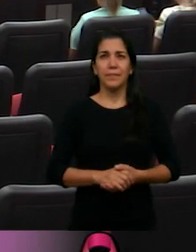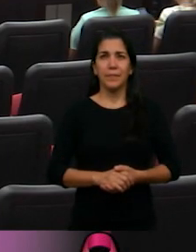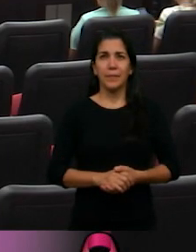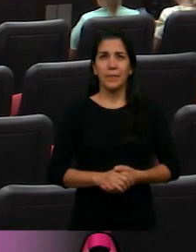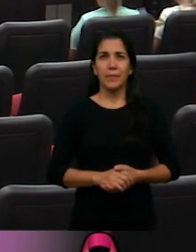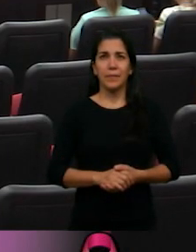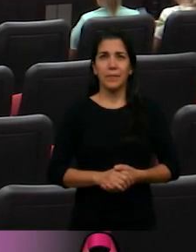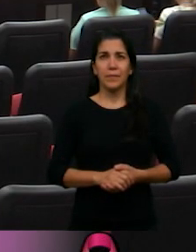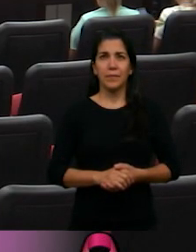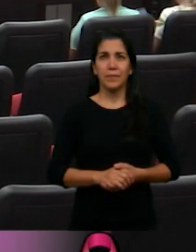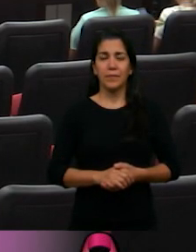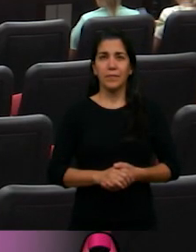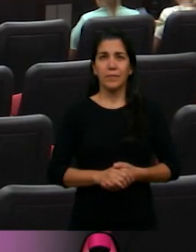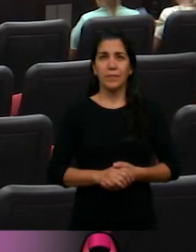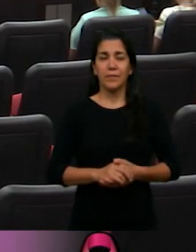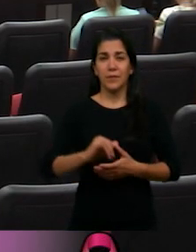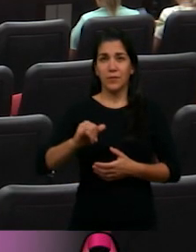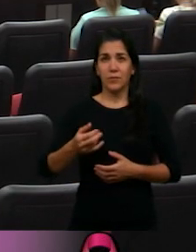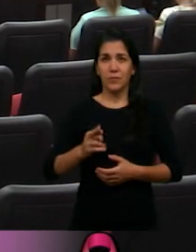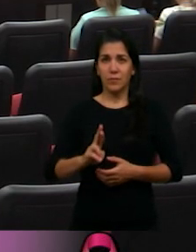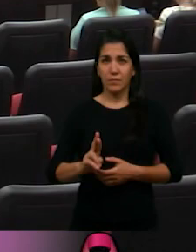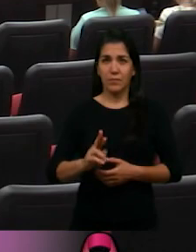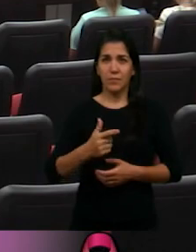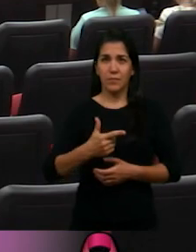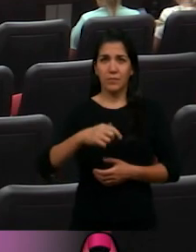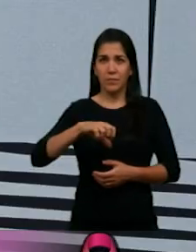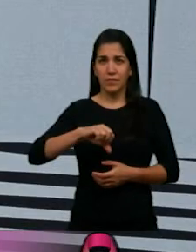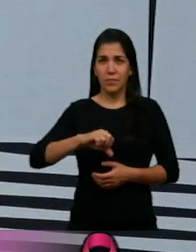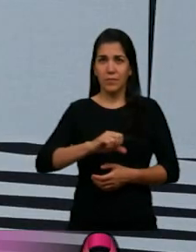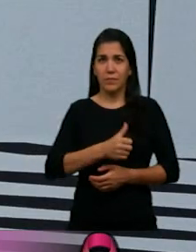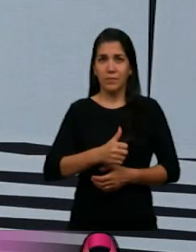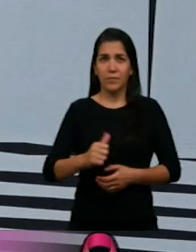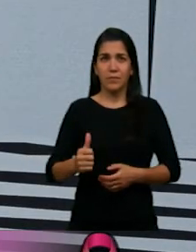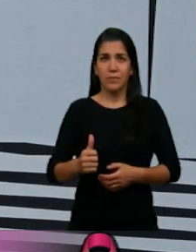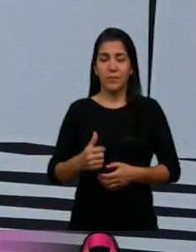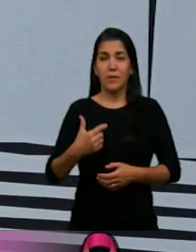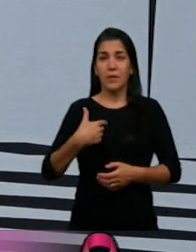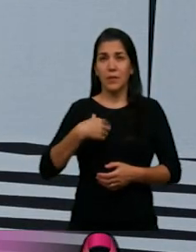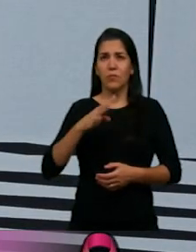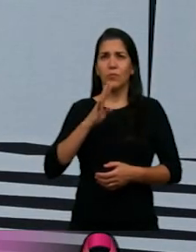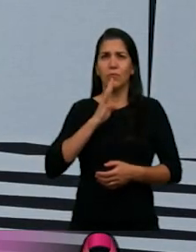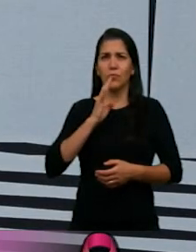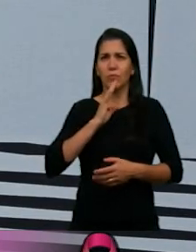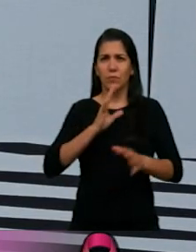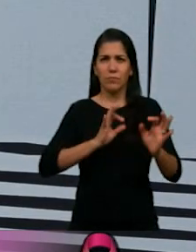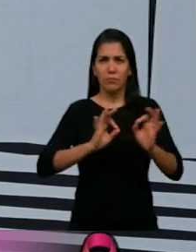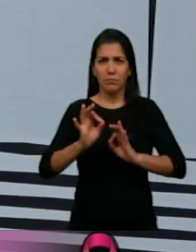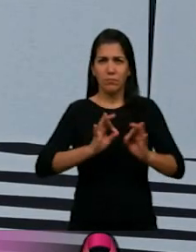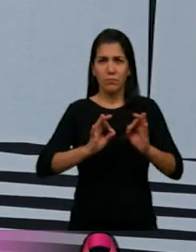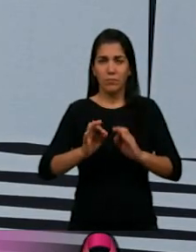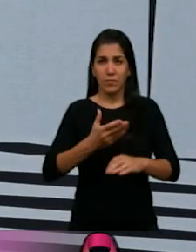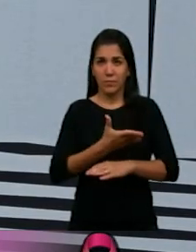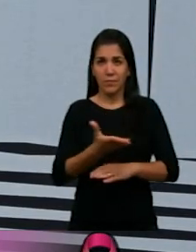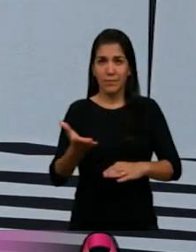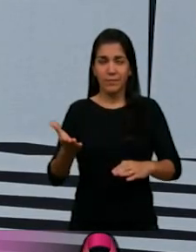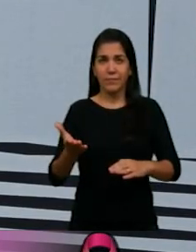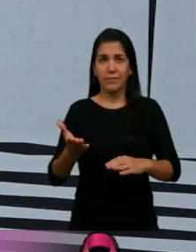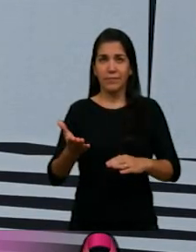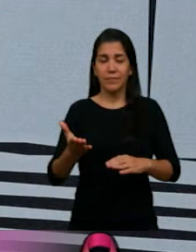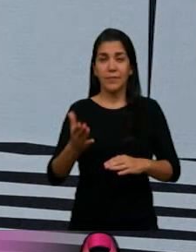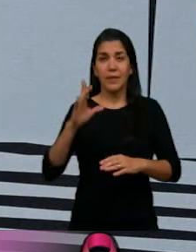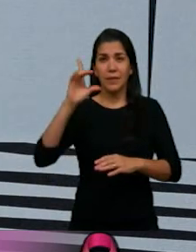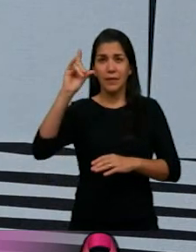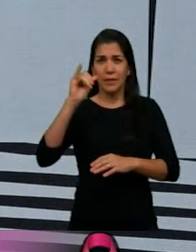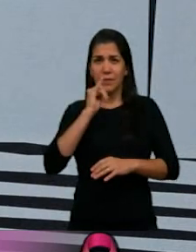A palavra de hoje está em Jeremias 29:11. Porque sou eu que conheço os planos que tenho para vocês, diz o